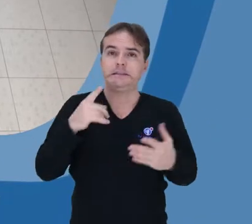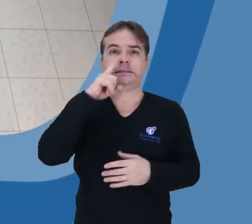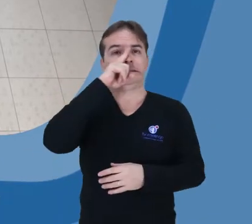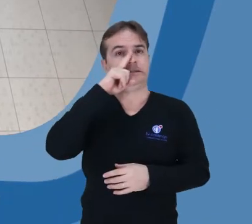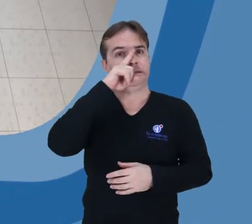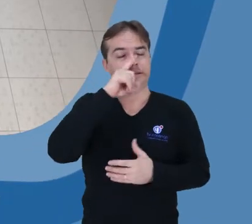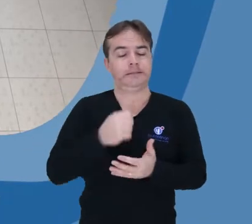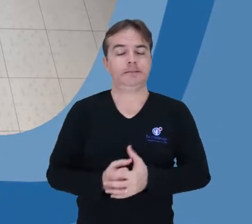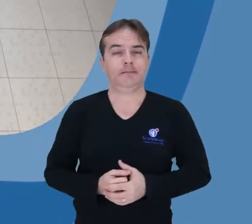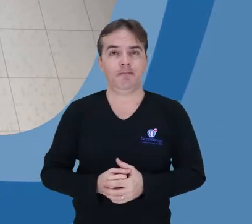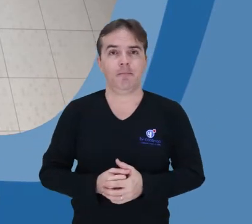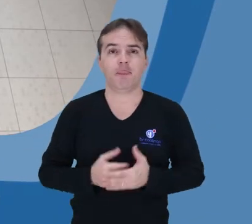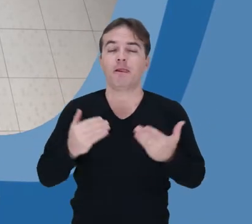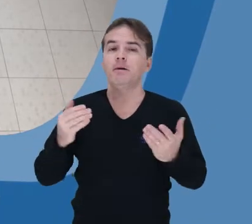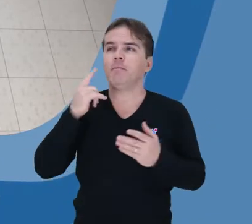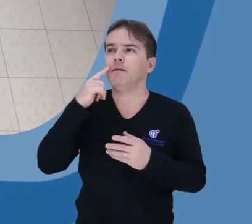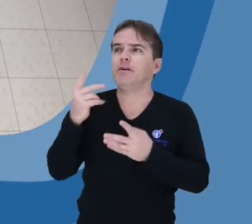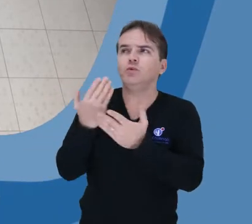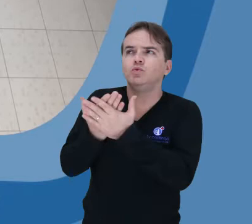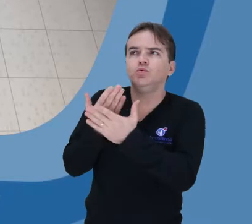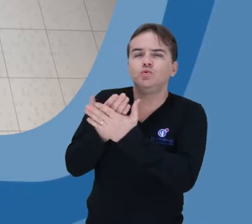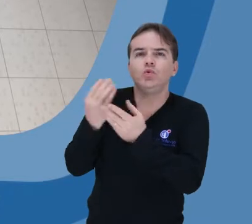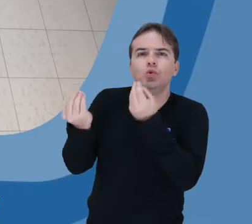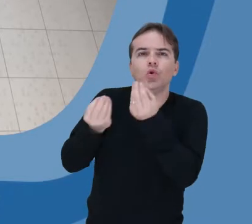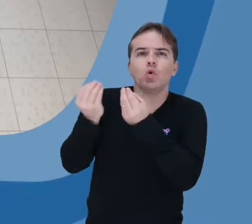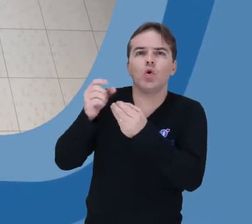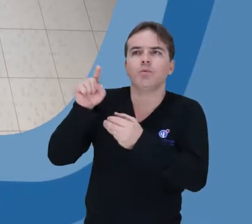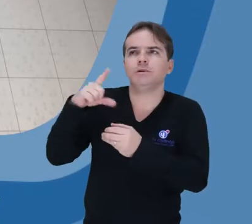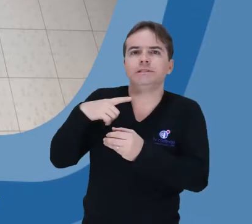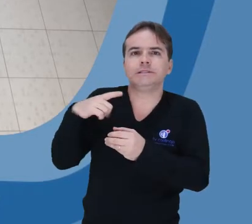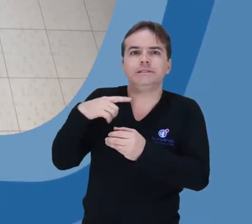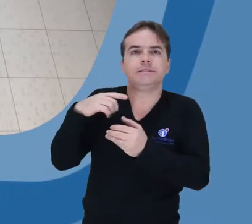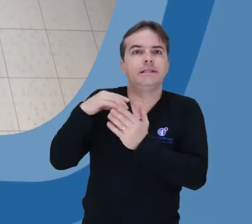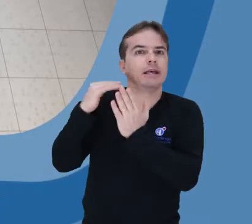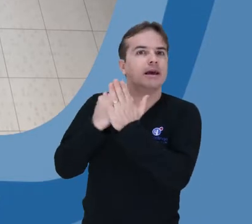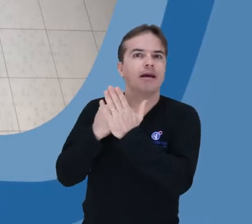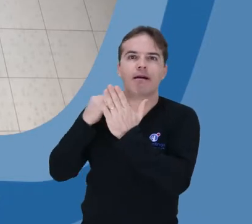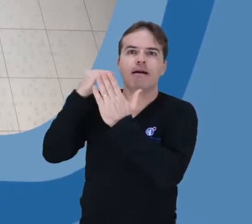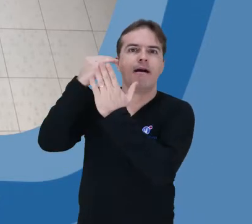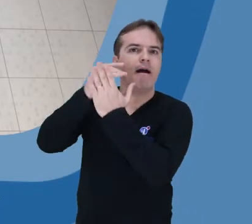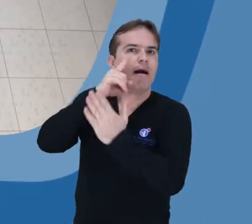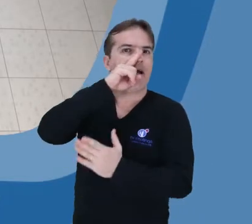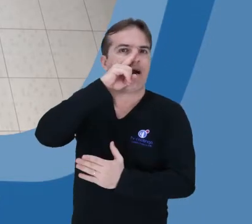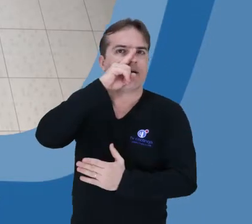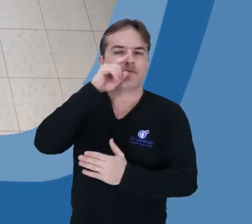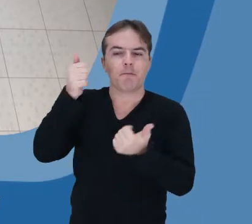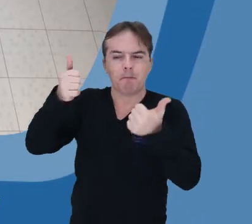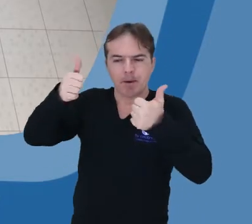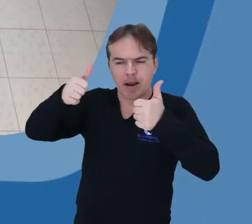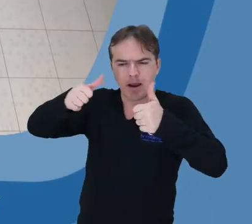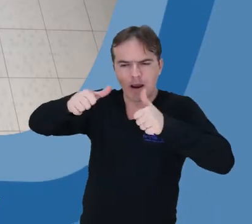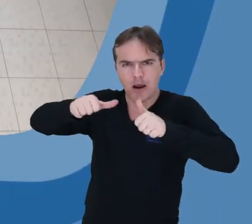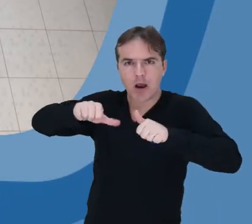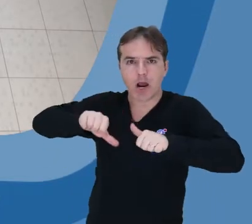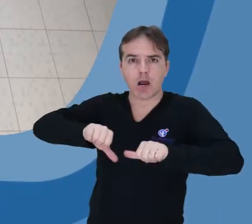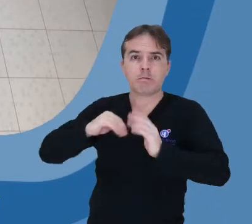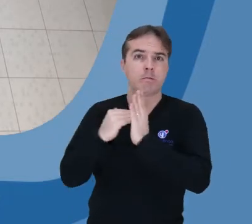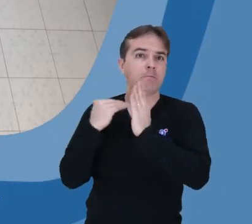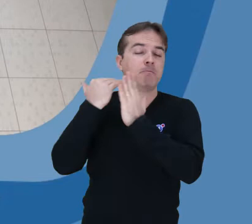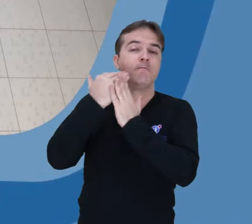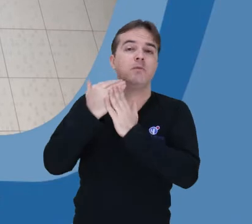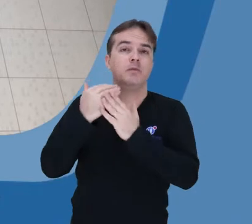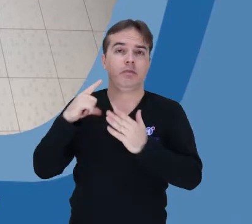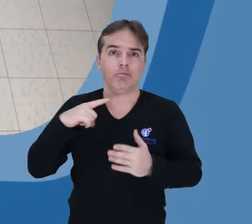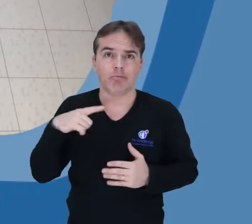traz maior gravidade, ou essas variantes trazem maior gravidade ao processo de infecção, ao processo